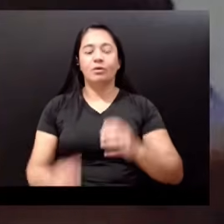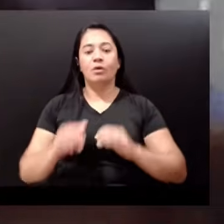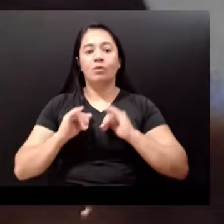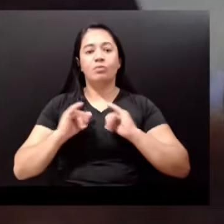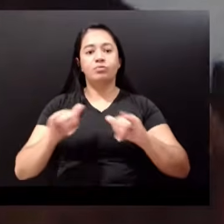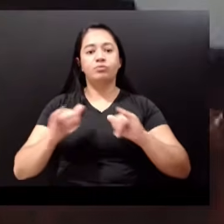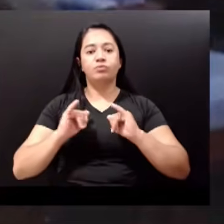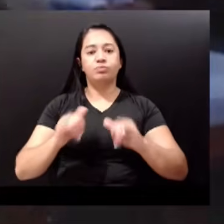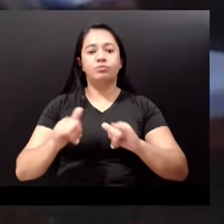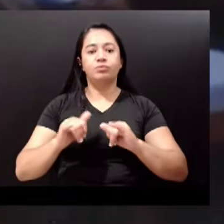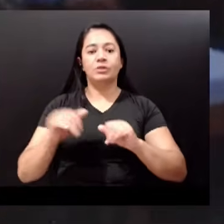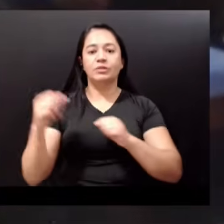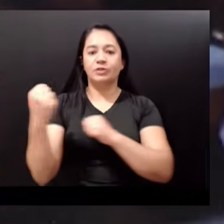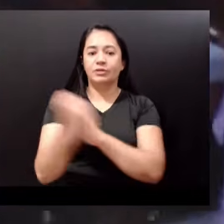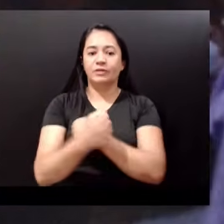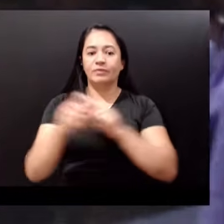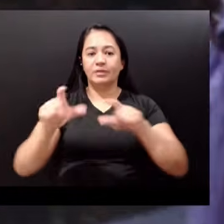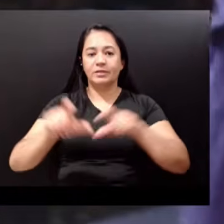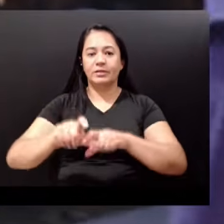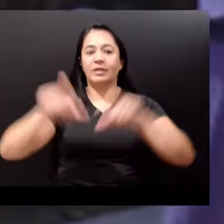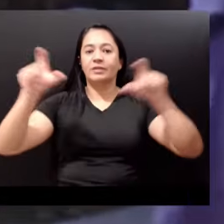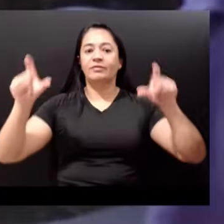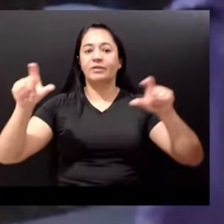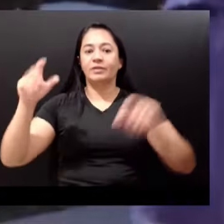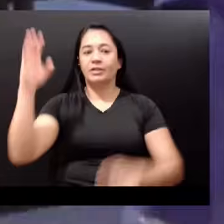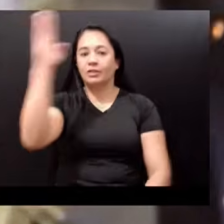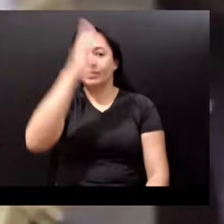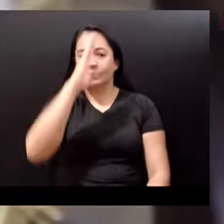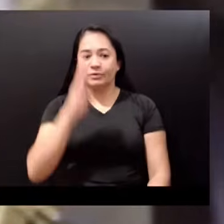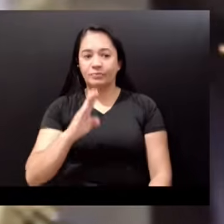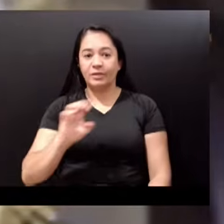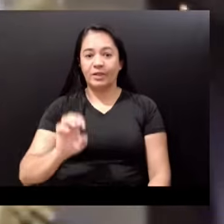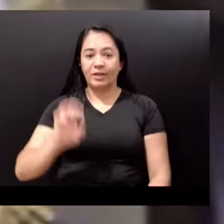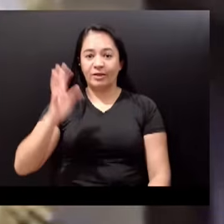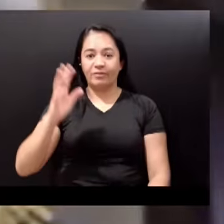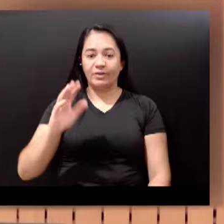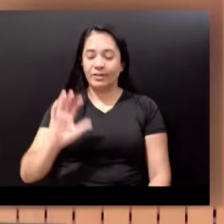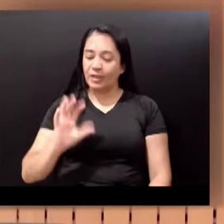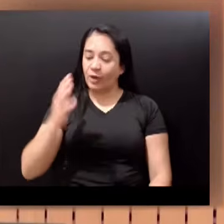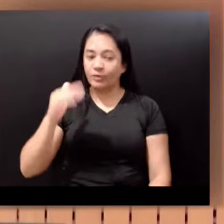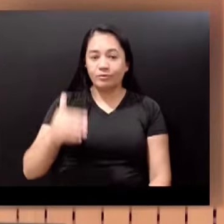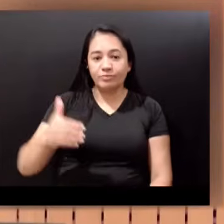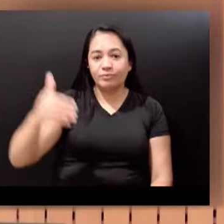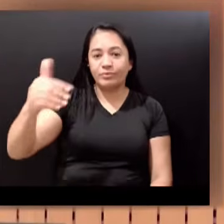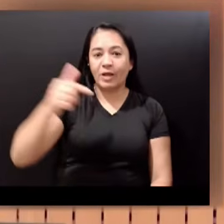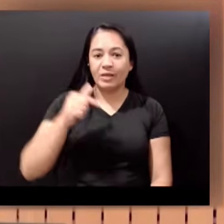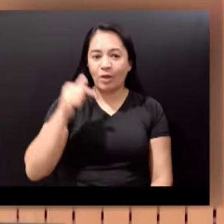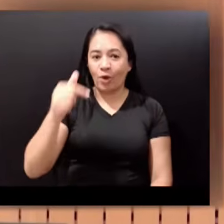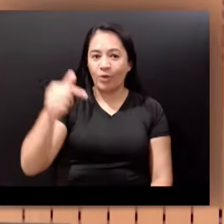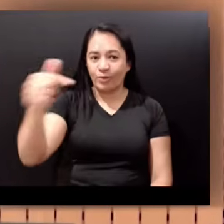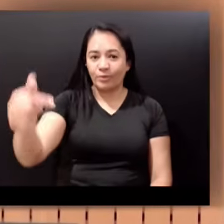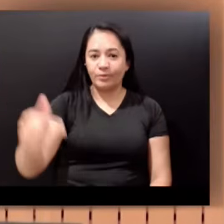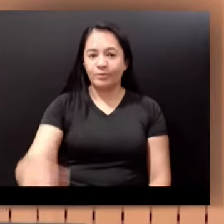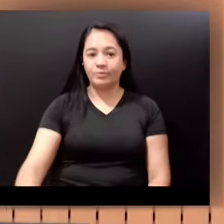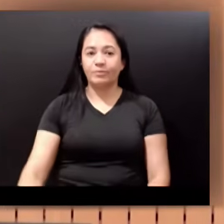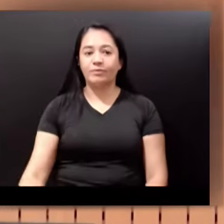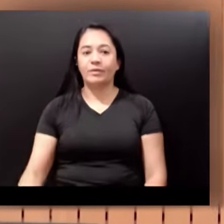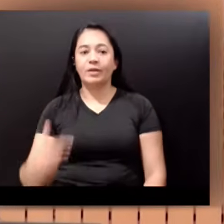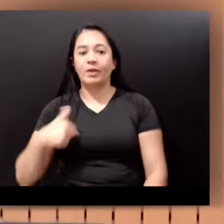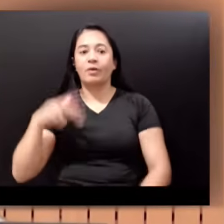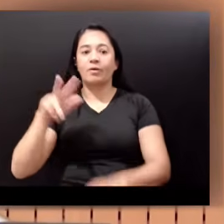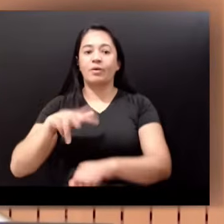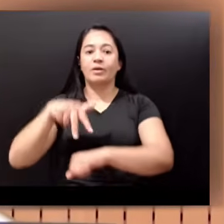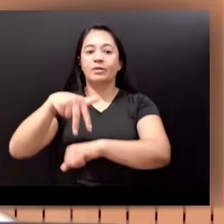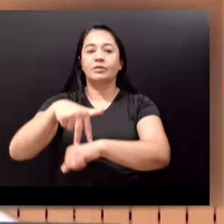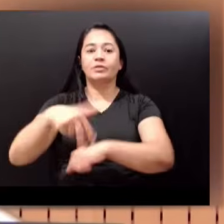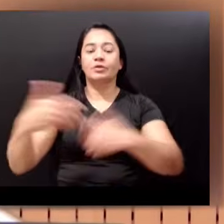da independência do Brasil, evento que viria a ocorrer 2 semanas depois. Subo aqui hoje nessa tribuna para